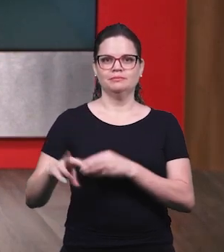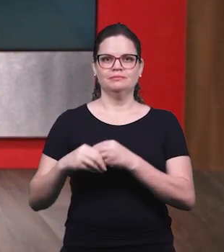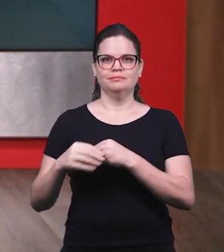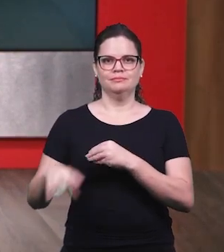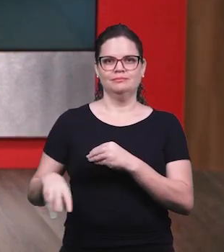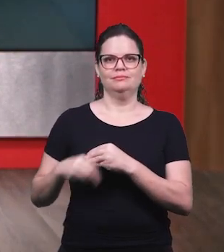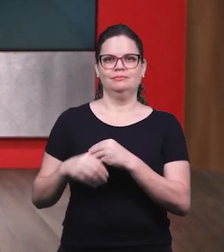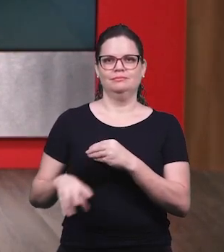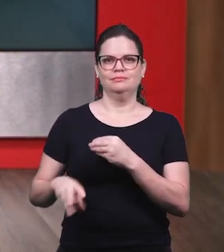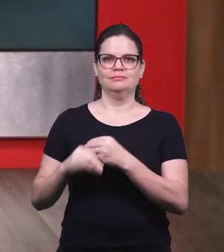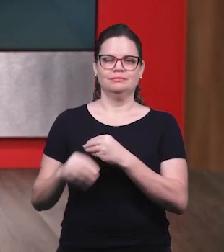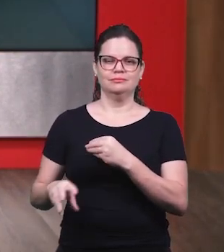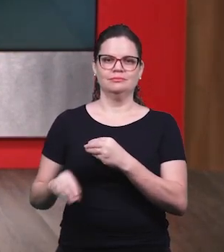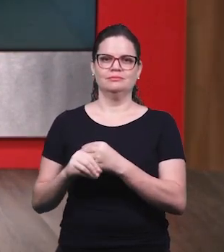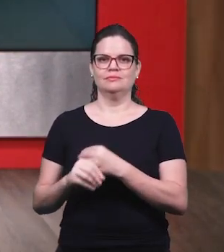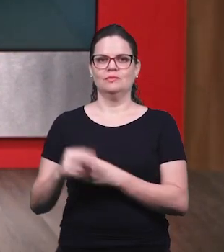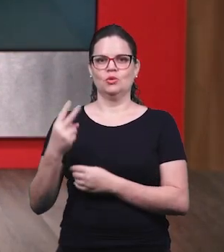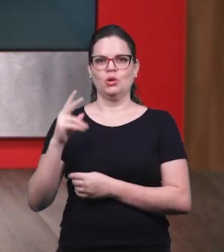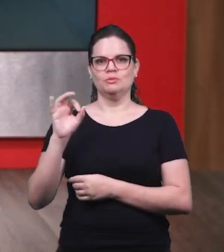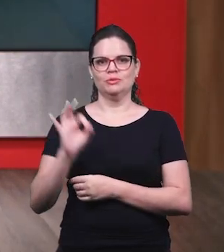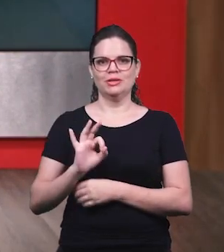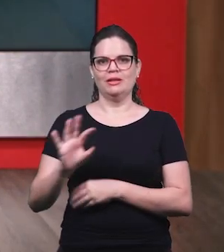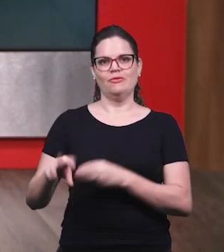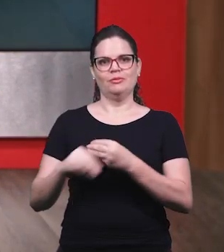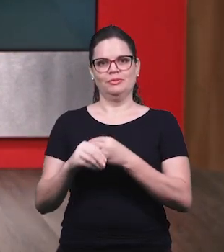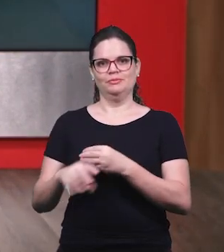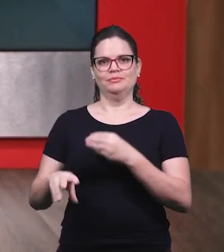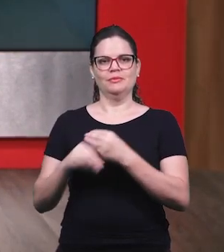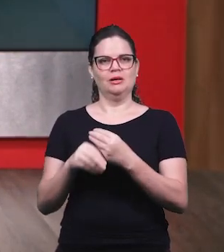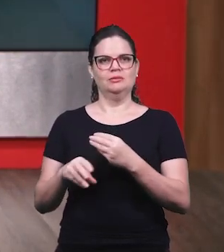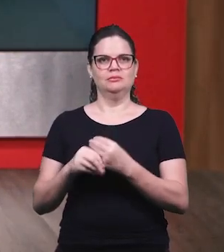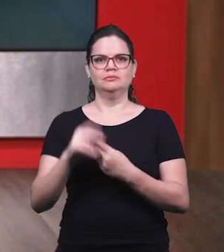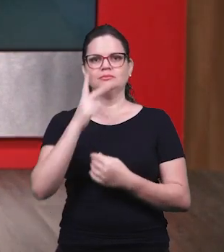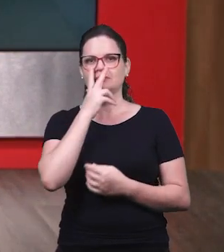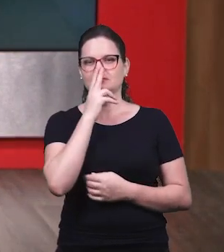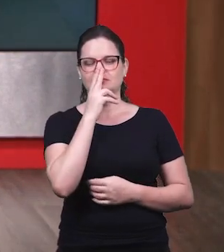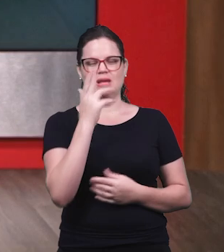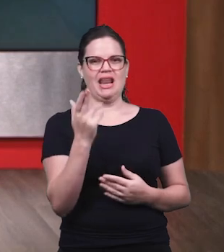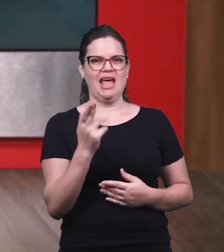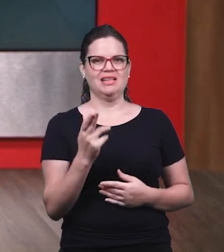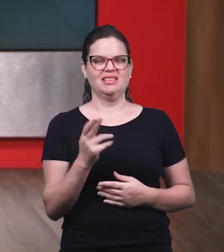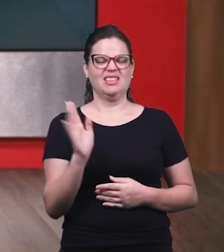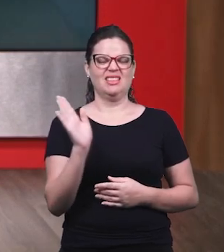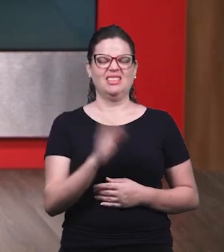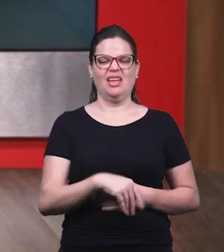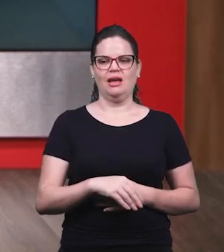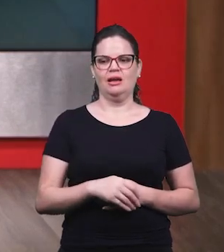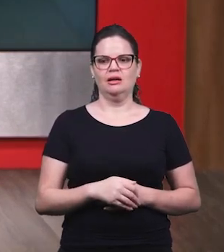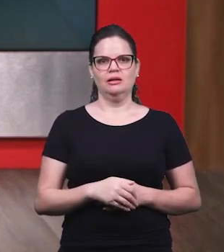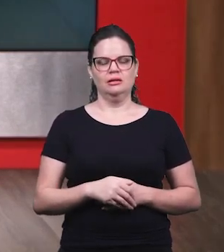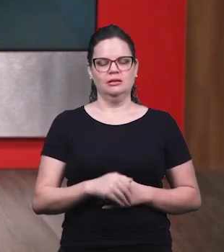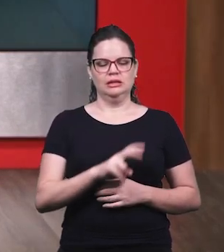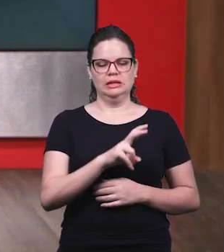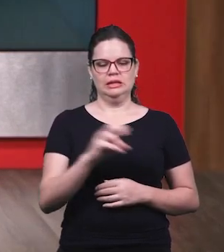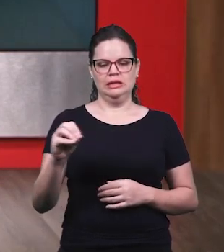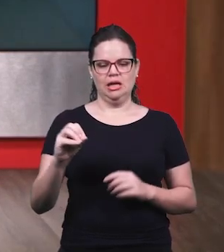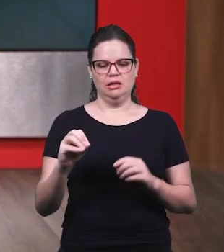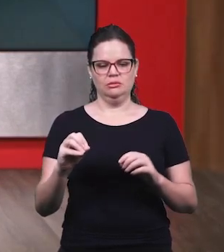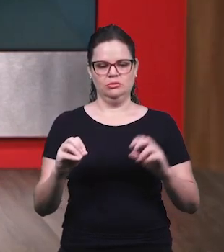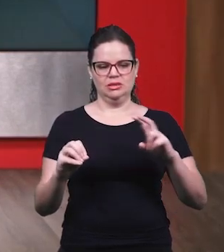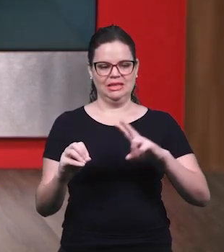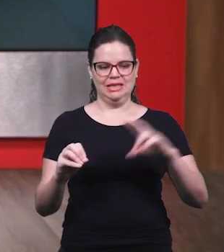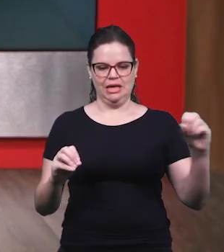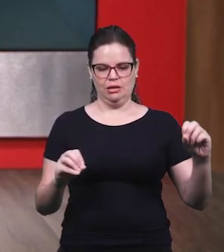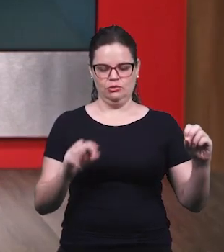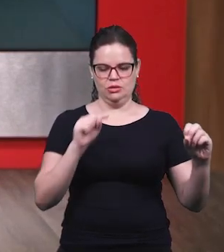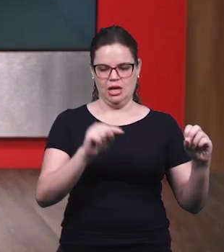foi incidindo 2%, né? Parece pouco, né? 500 para 520, né?